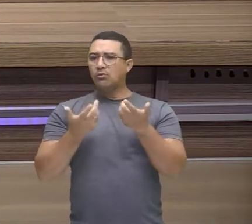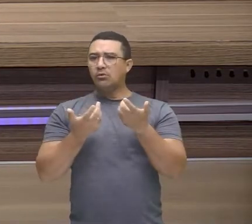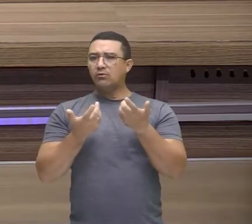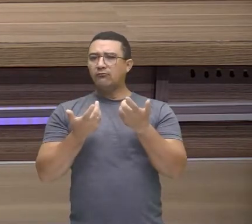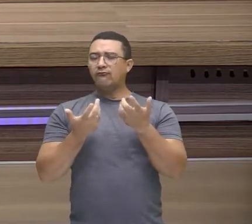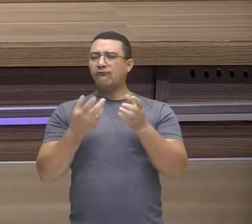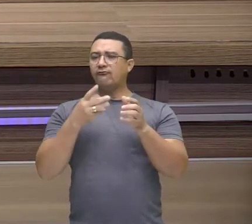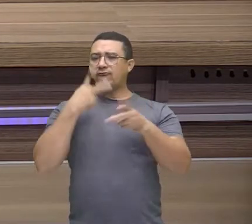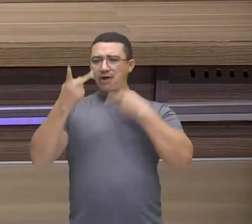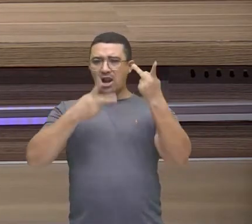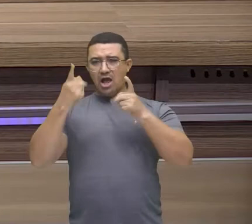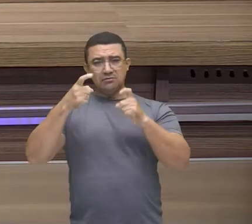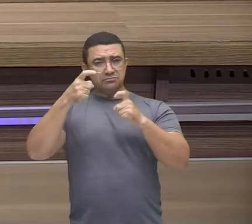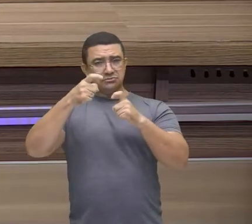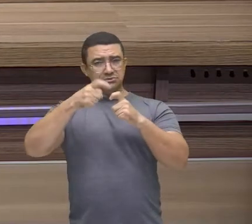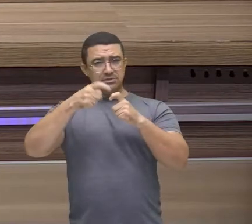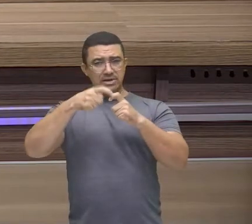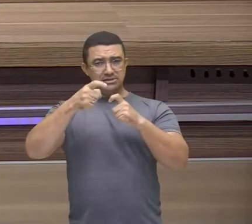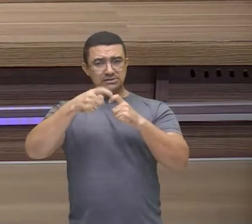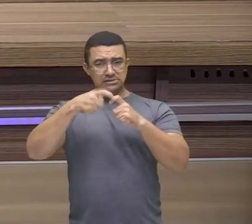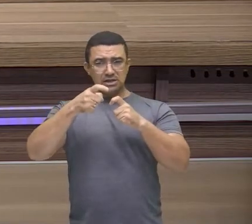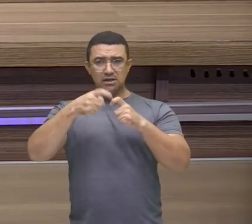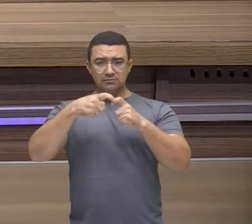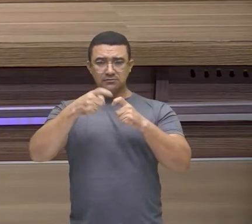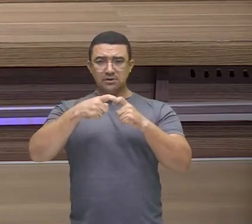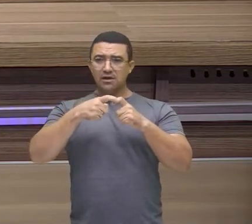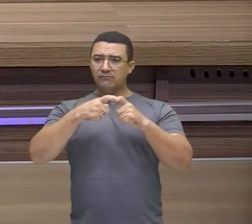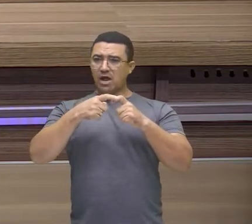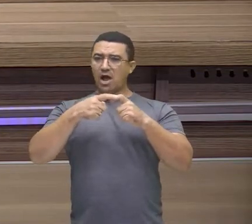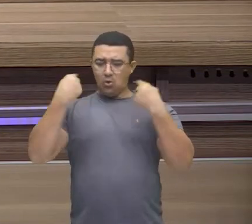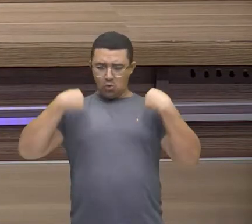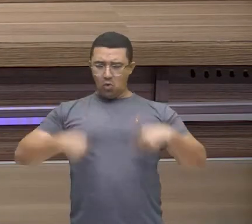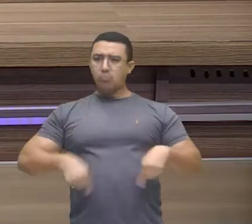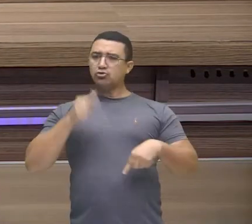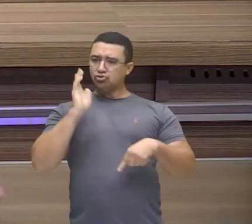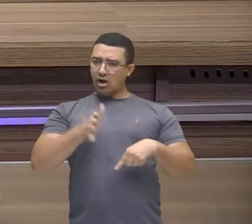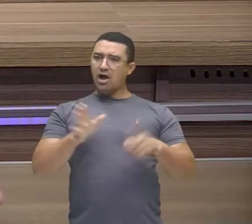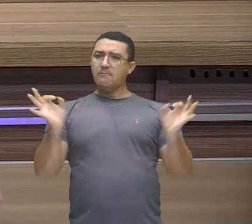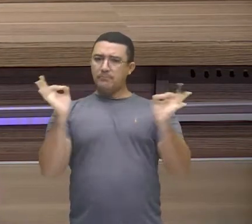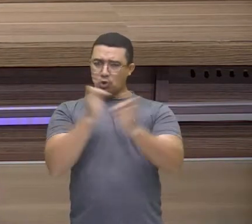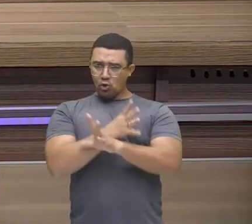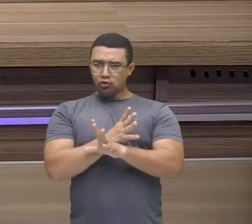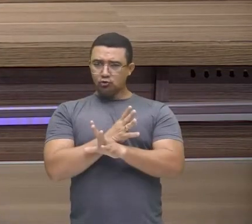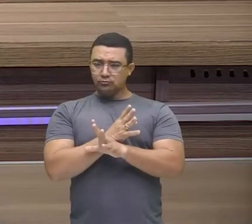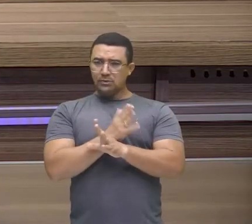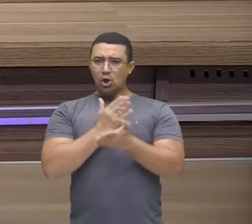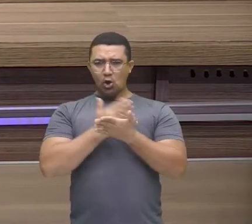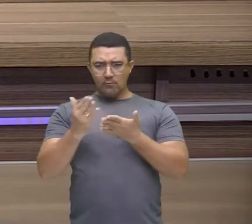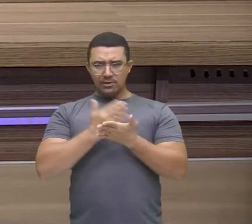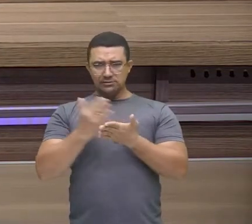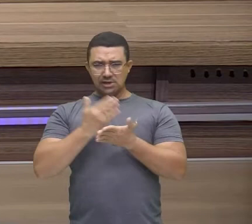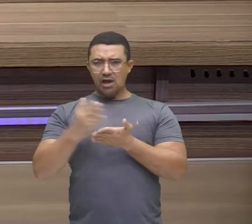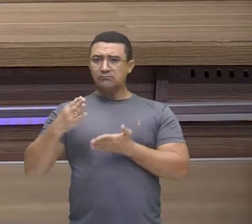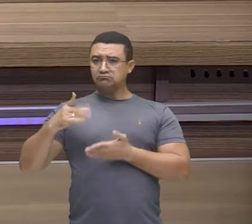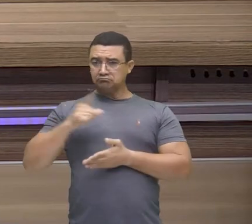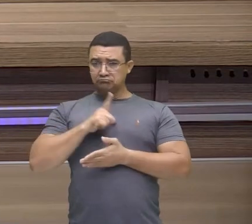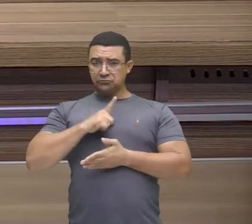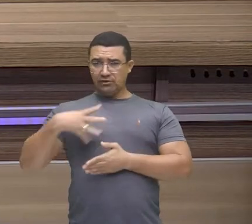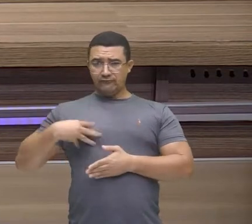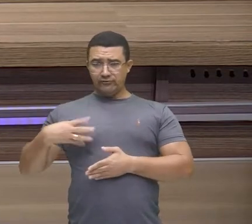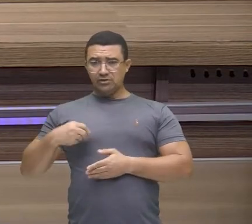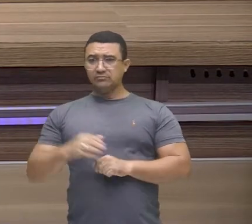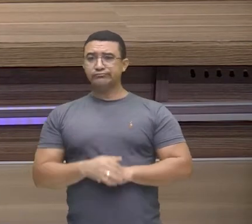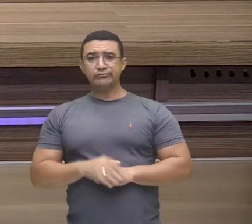o corpo está desenvolvido para a reprodução da mulher a partir dos 18 anos? Como é que se engravida aos 12,